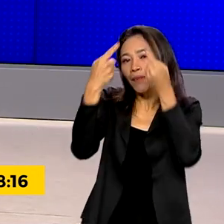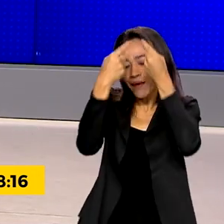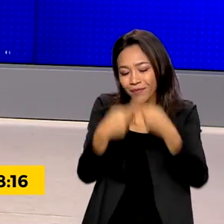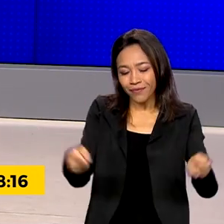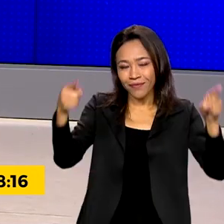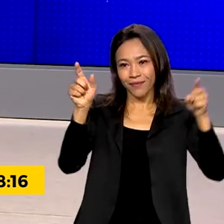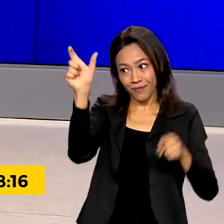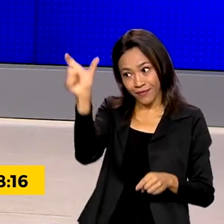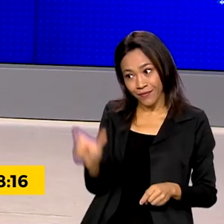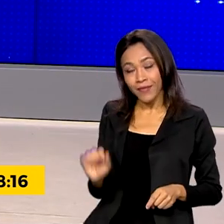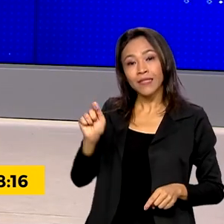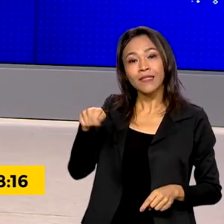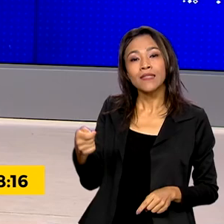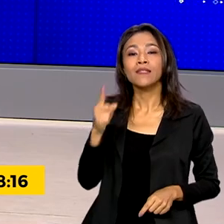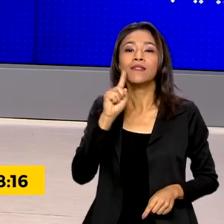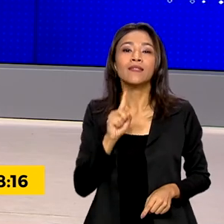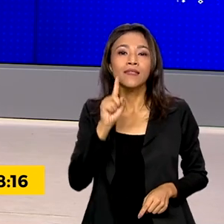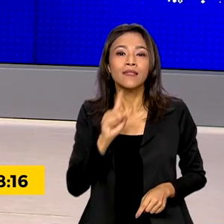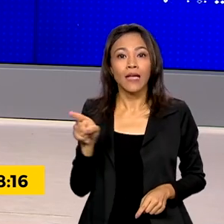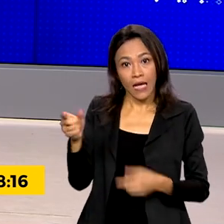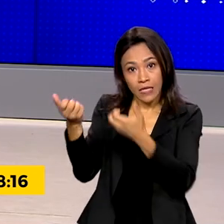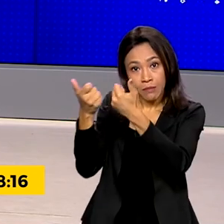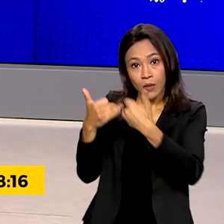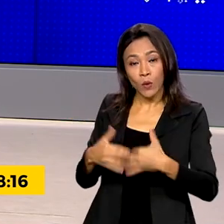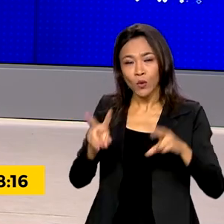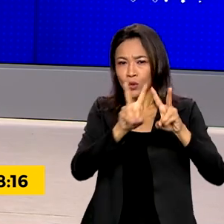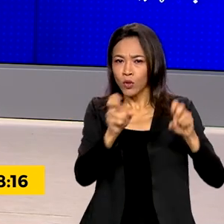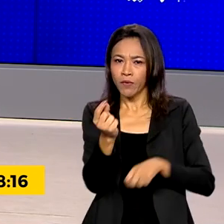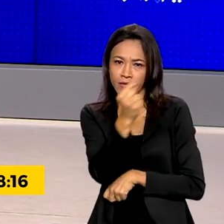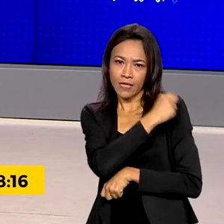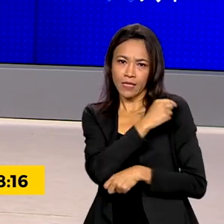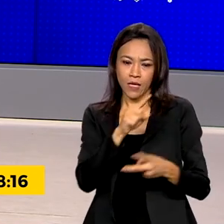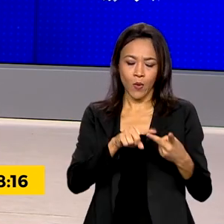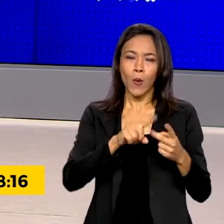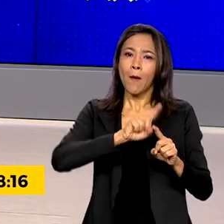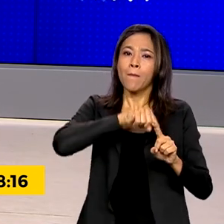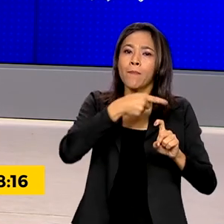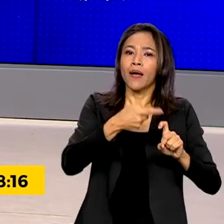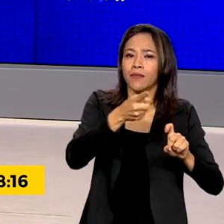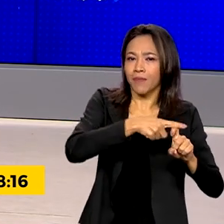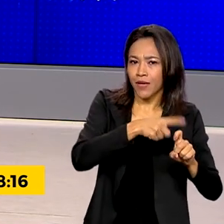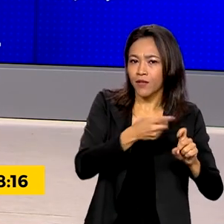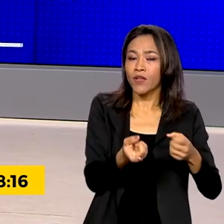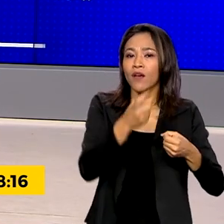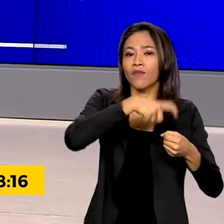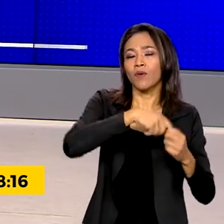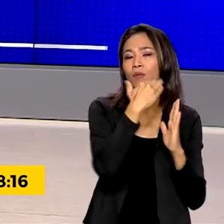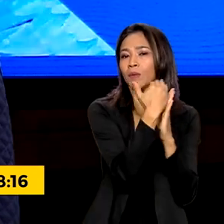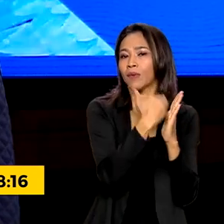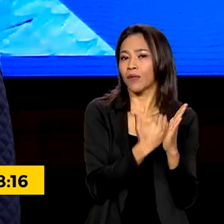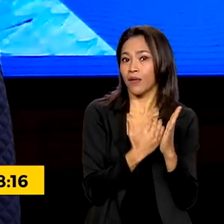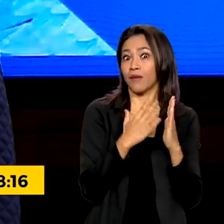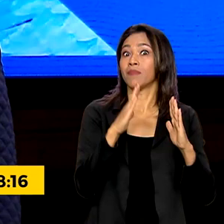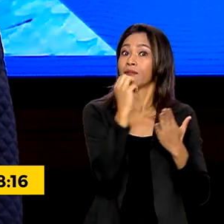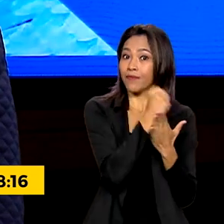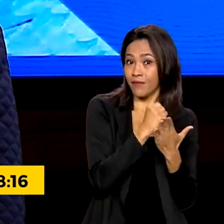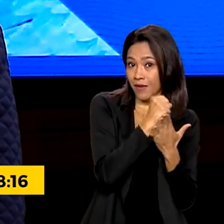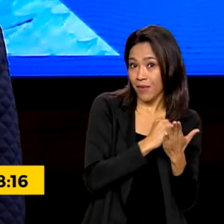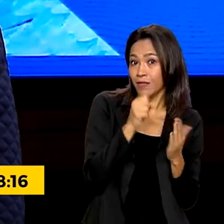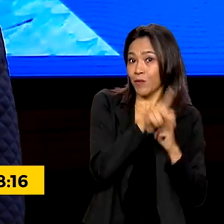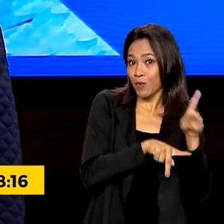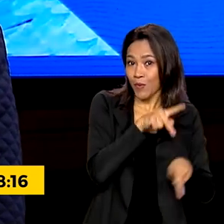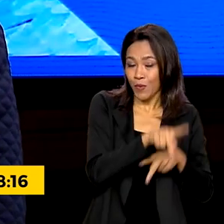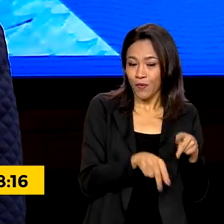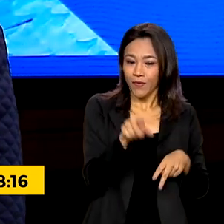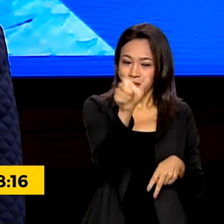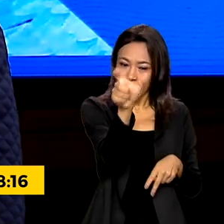Trindade. Ela falou sobre campanha de vacinação, mais médicos e a retomada do Farmácia Popular. De cara